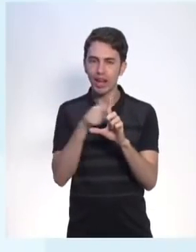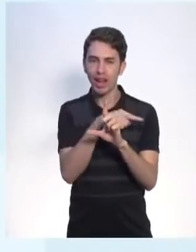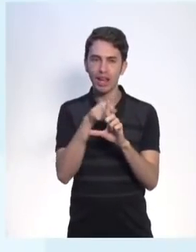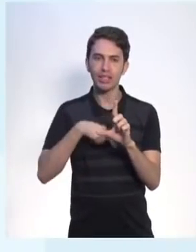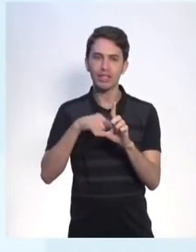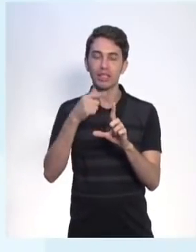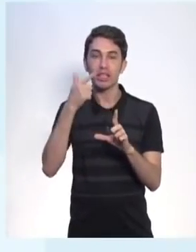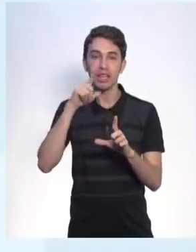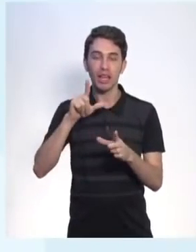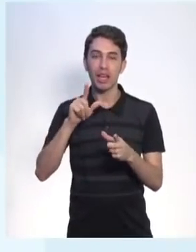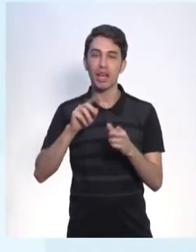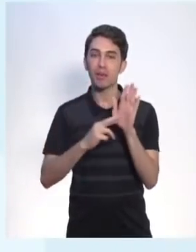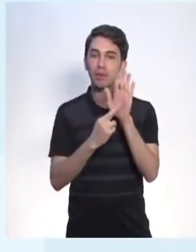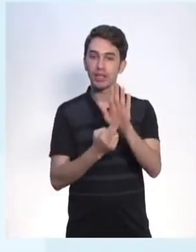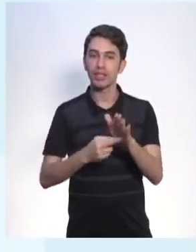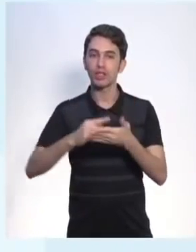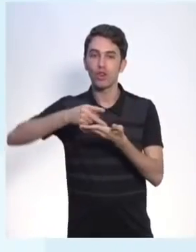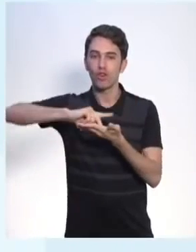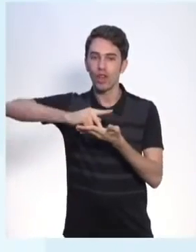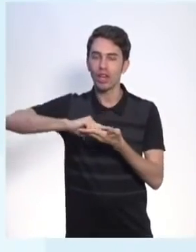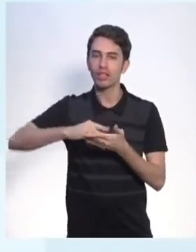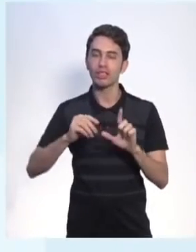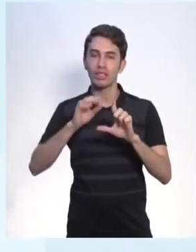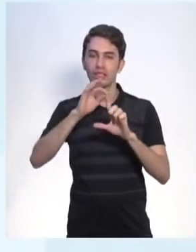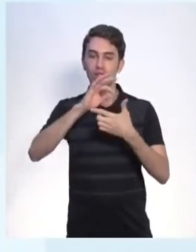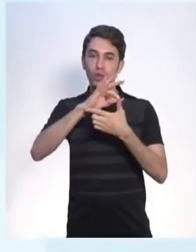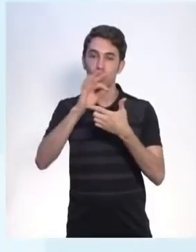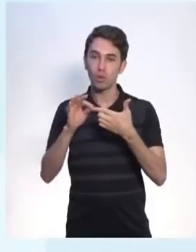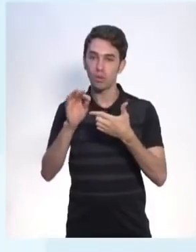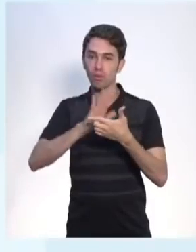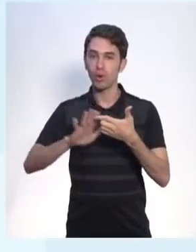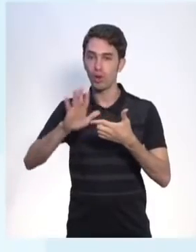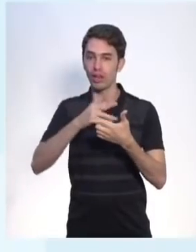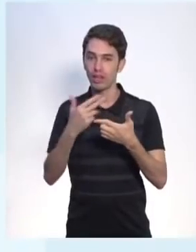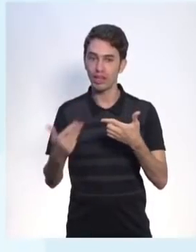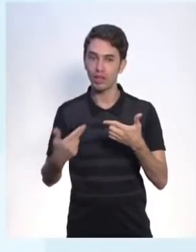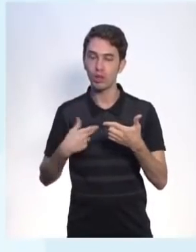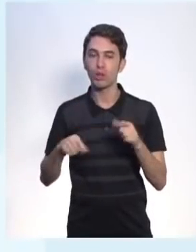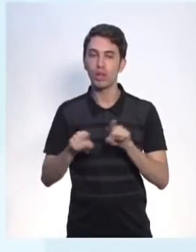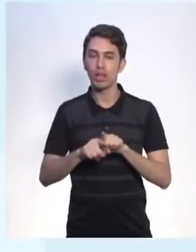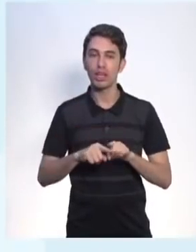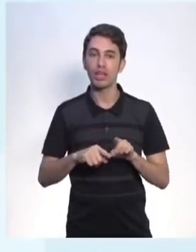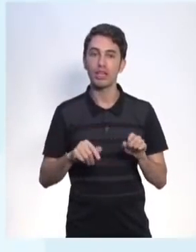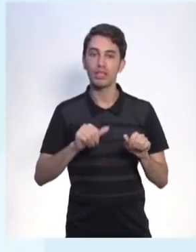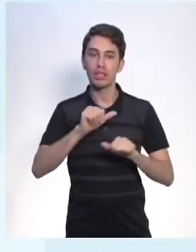representem os vértices de um polígono e realizar as transformações desse polígono, né?